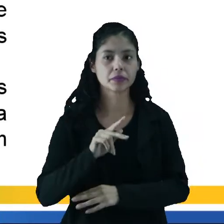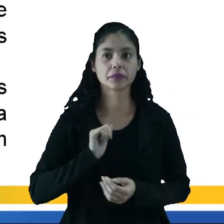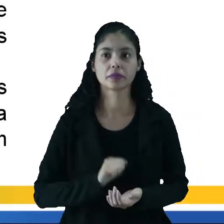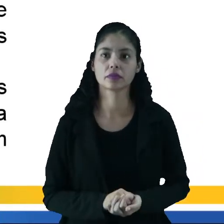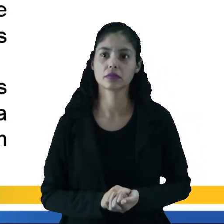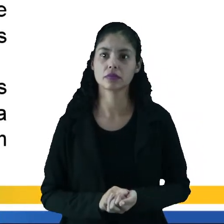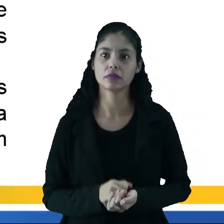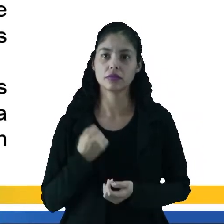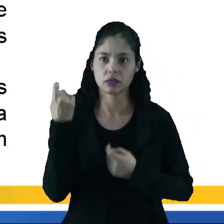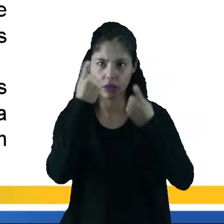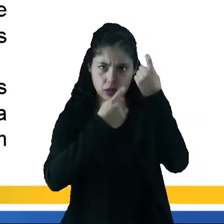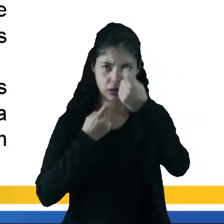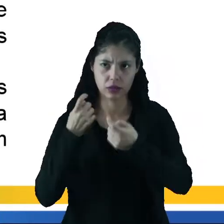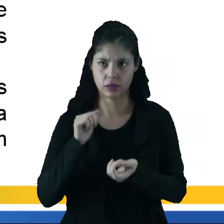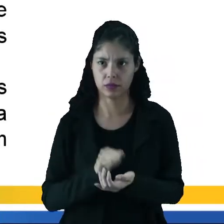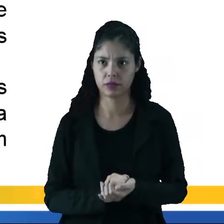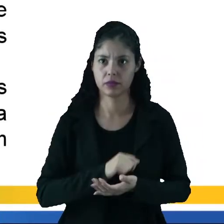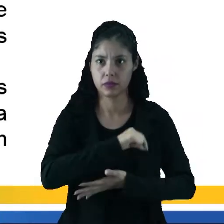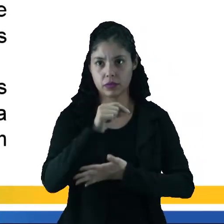Gente,